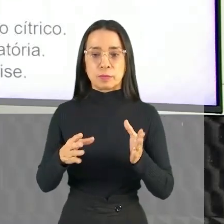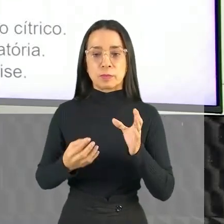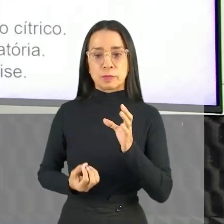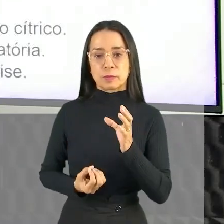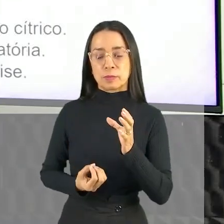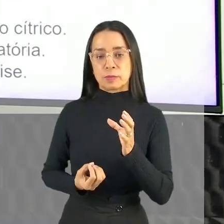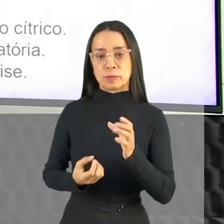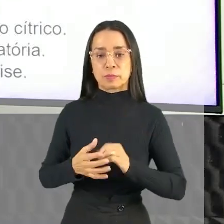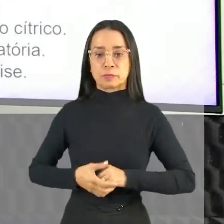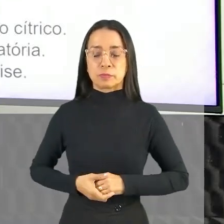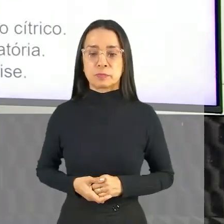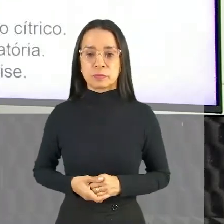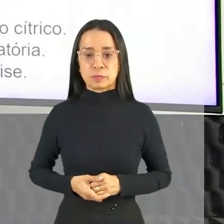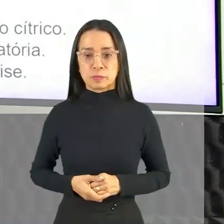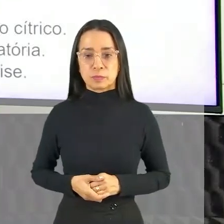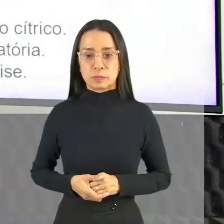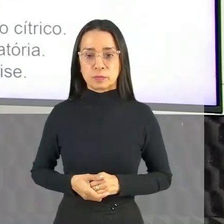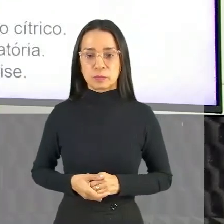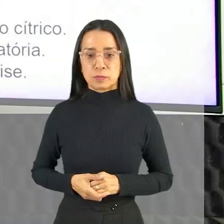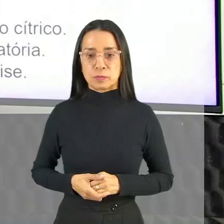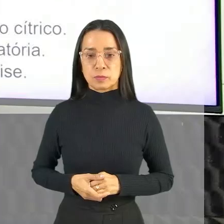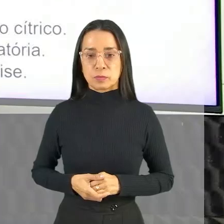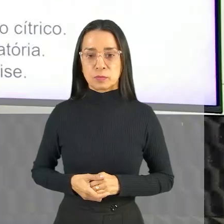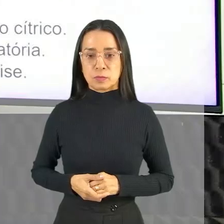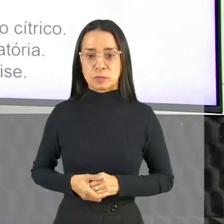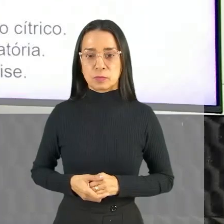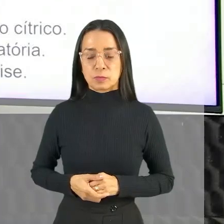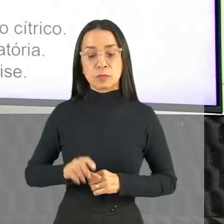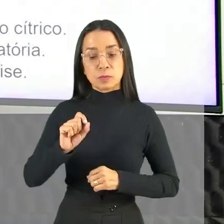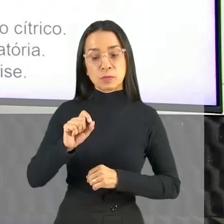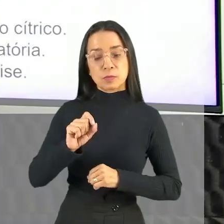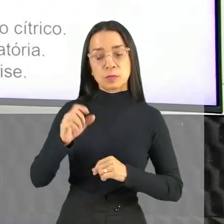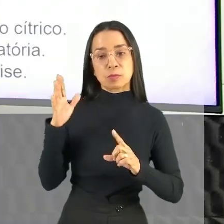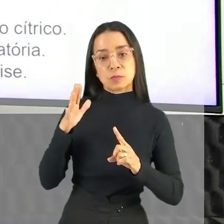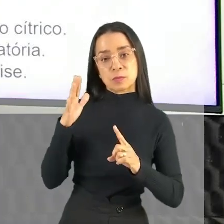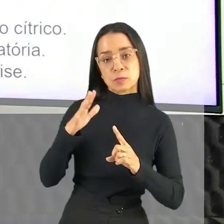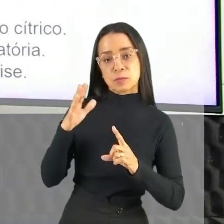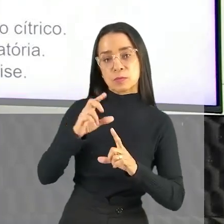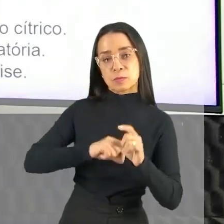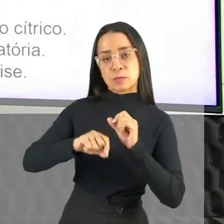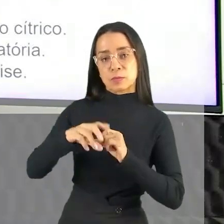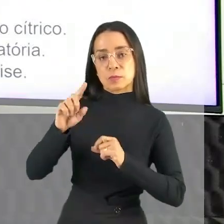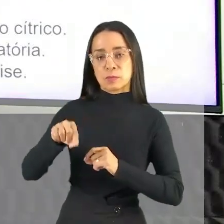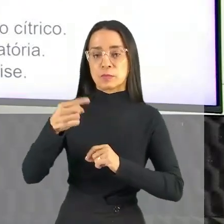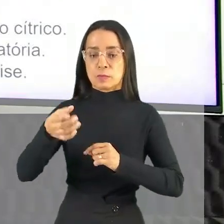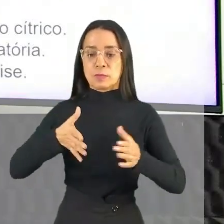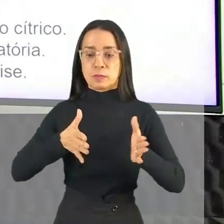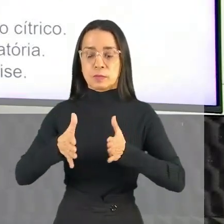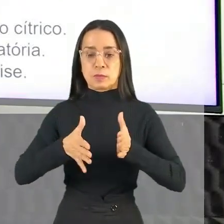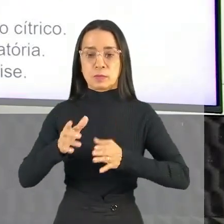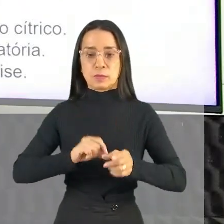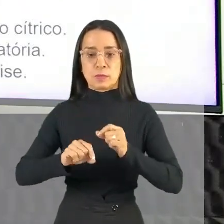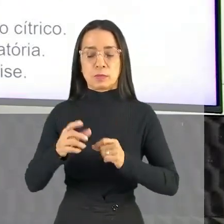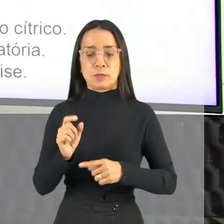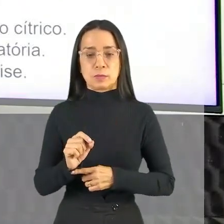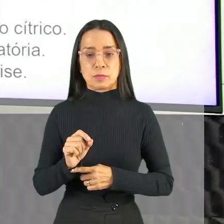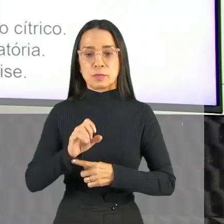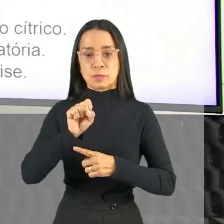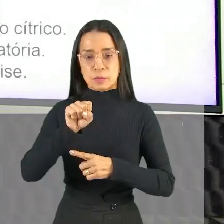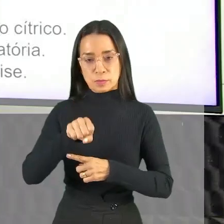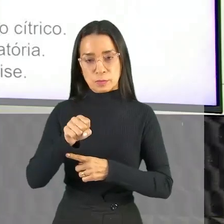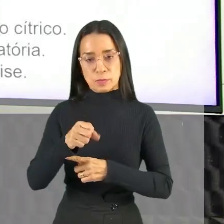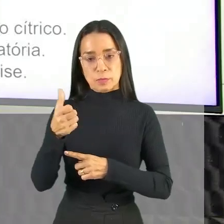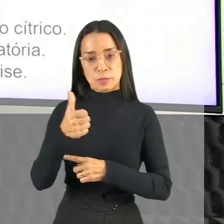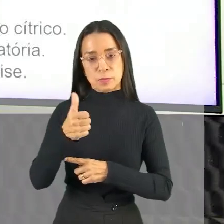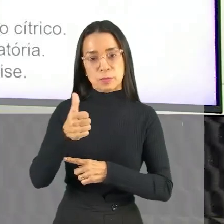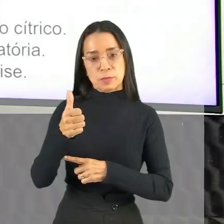precursores, eu digo assim, os trabalhadores que vão atuar na próxima fase, tá? Então, sim,